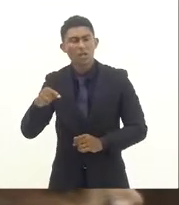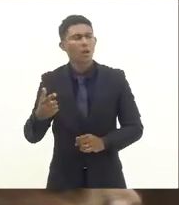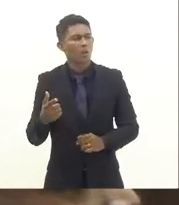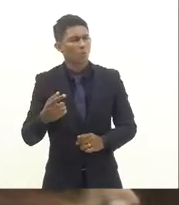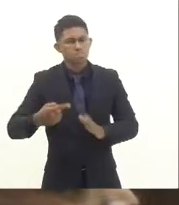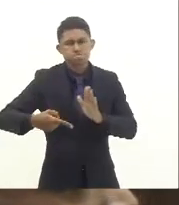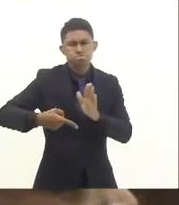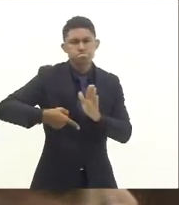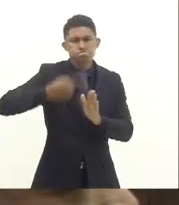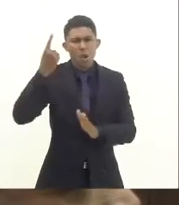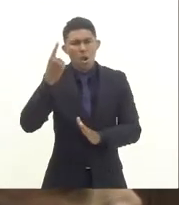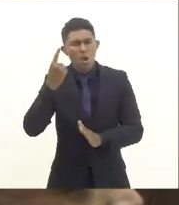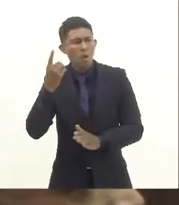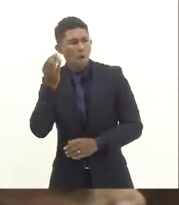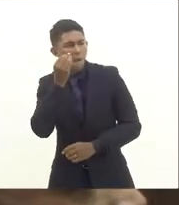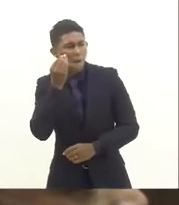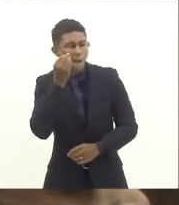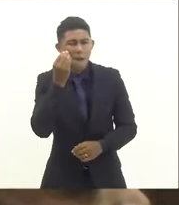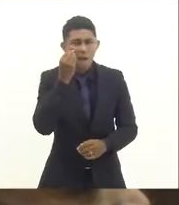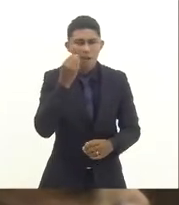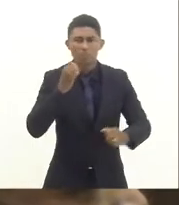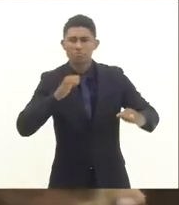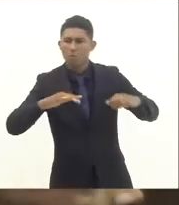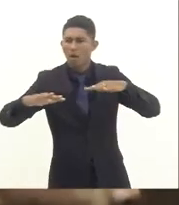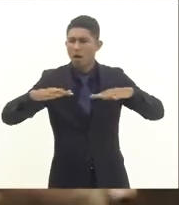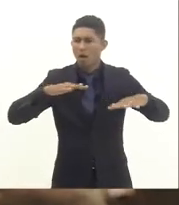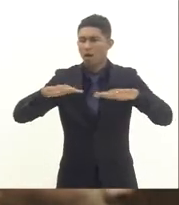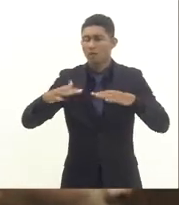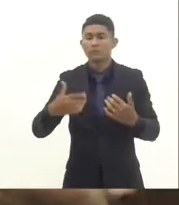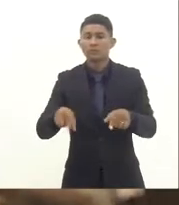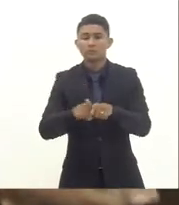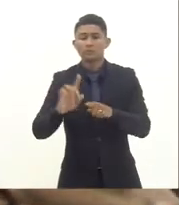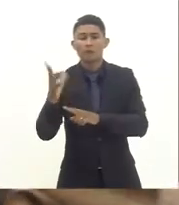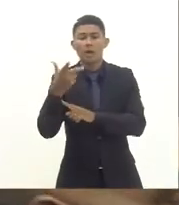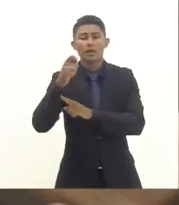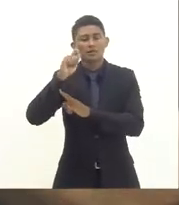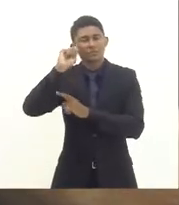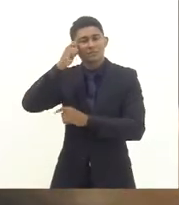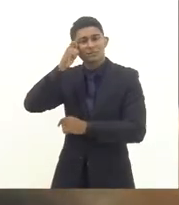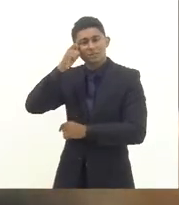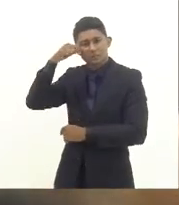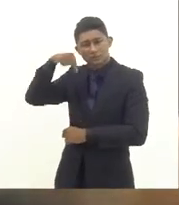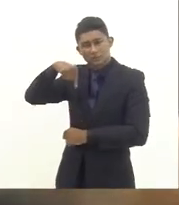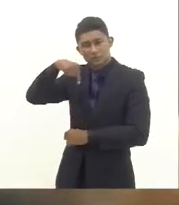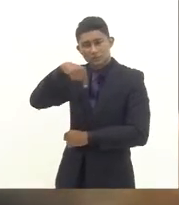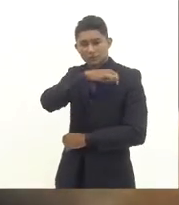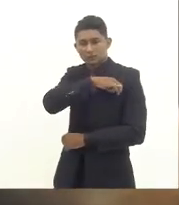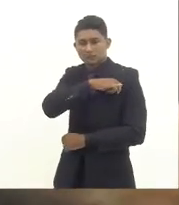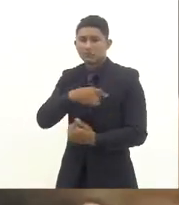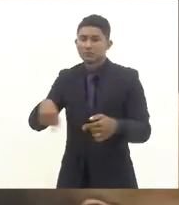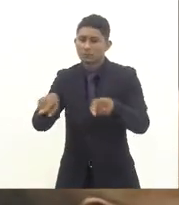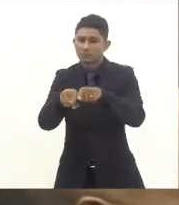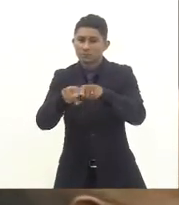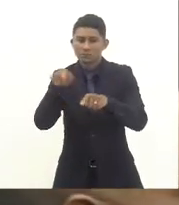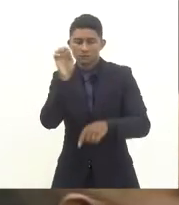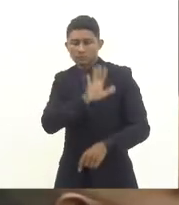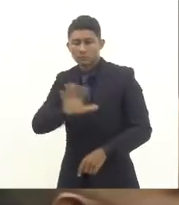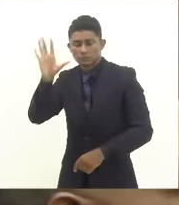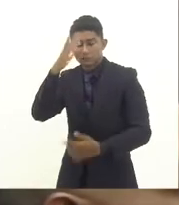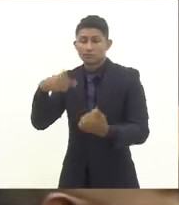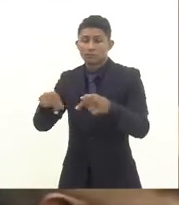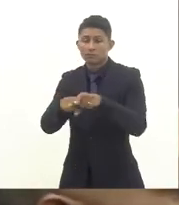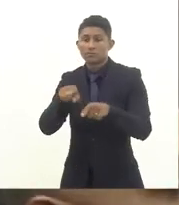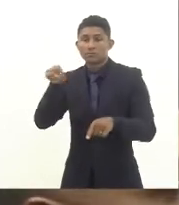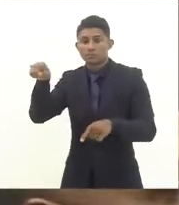protagonismo dos Artistas negros e negras na cena do Rio de Janeiro do Brasil e foi também uma liderança